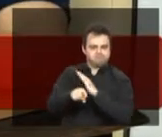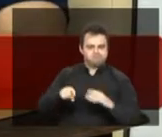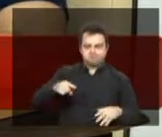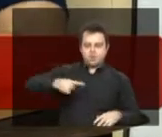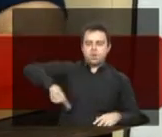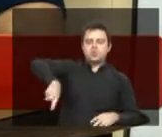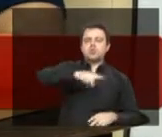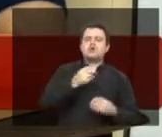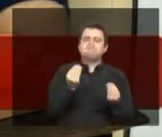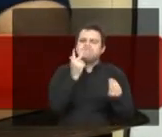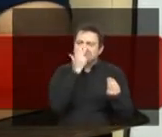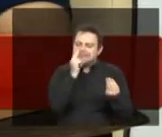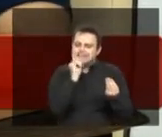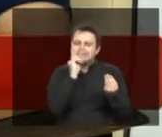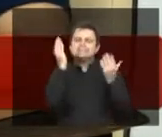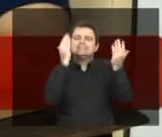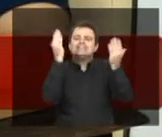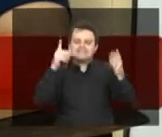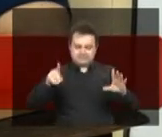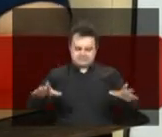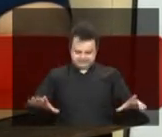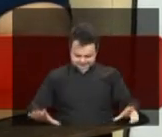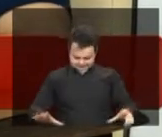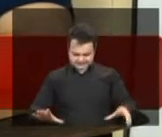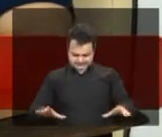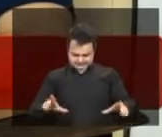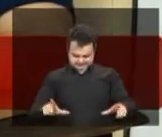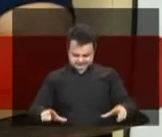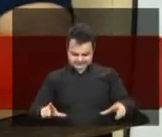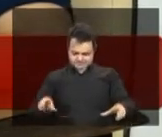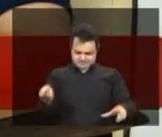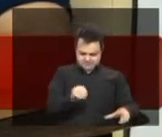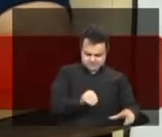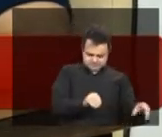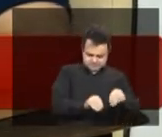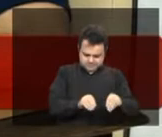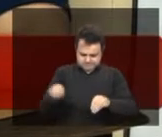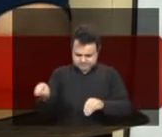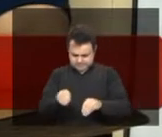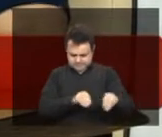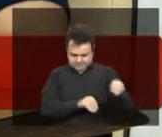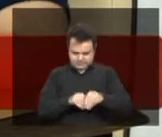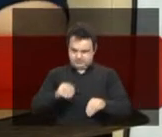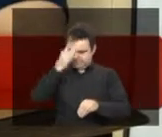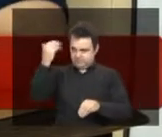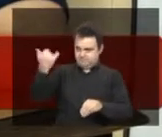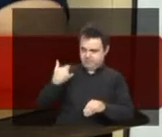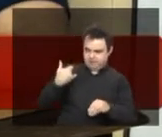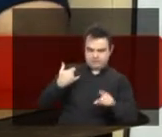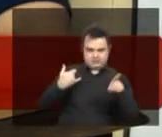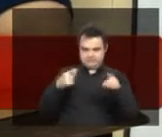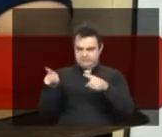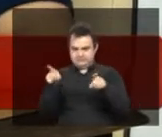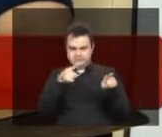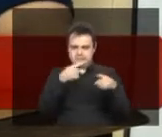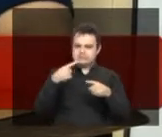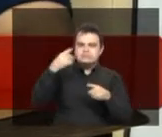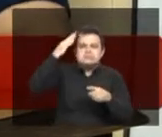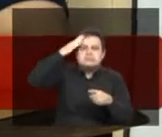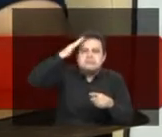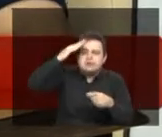está montando um quebra-cabeças, essa é a verdade. Então, assim, a gente está pegando algumas peças, ouvindo